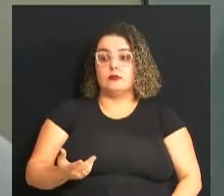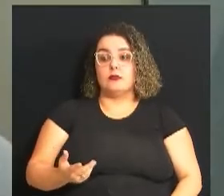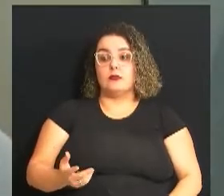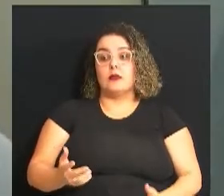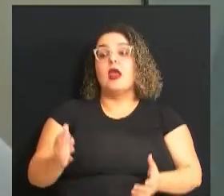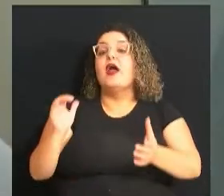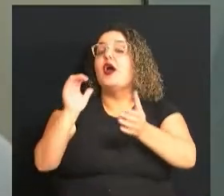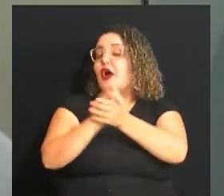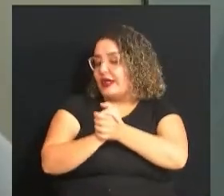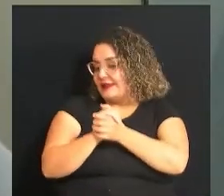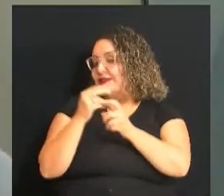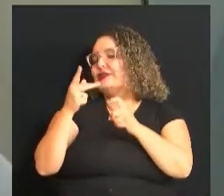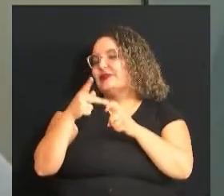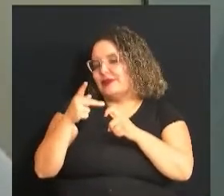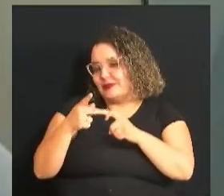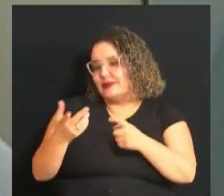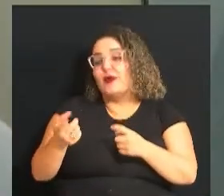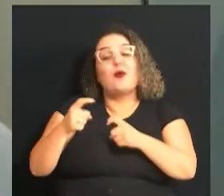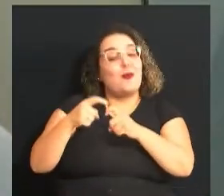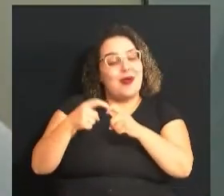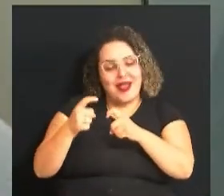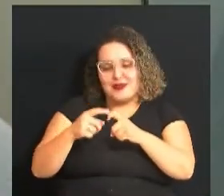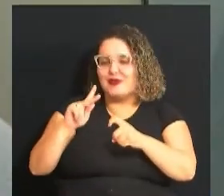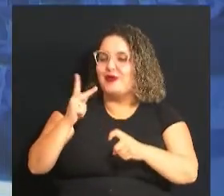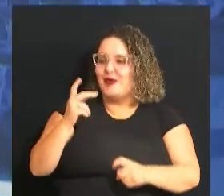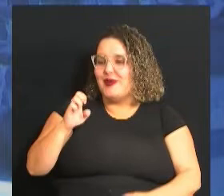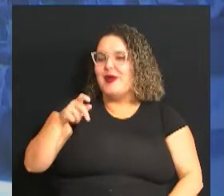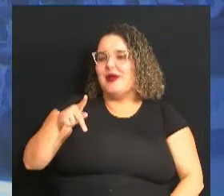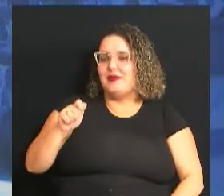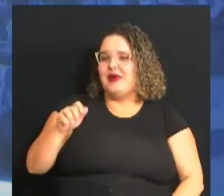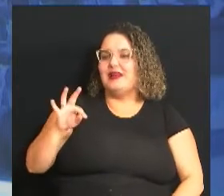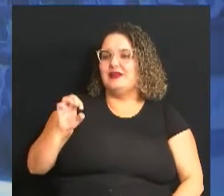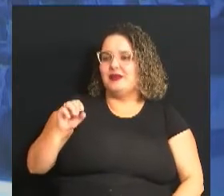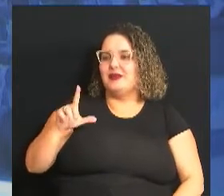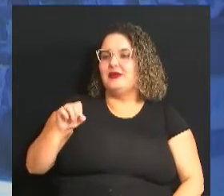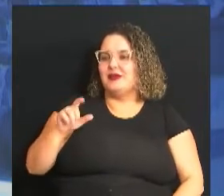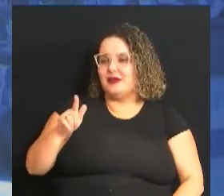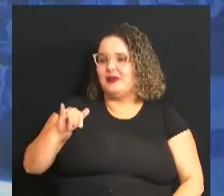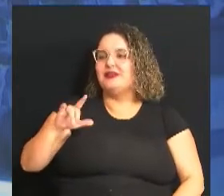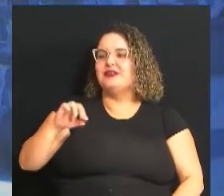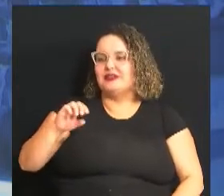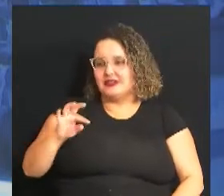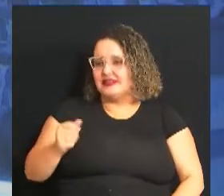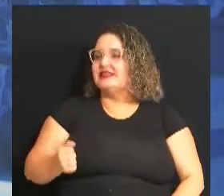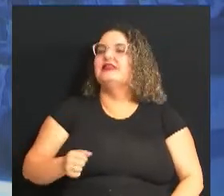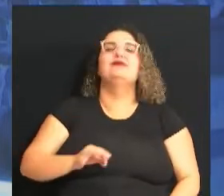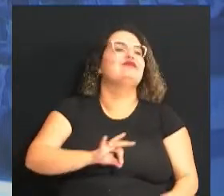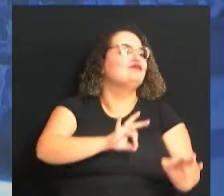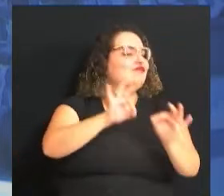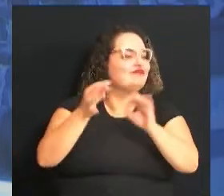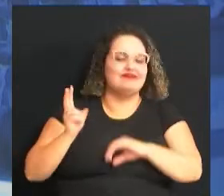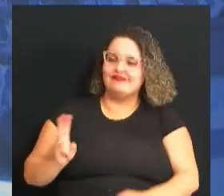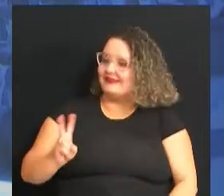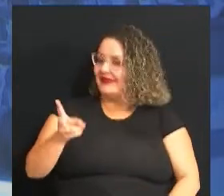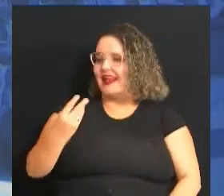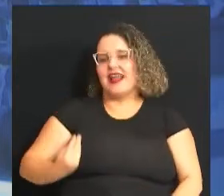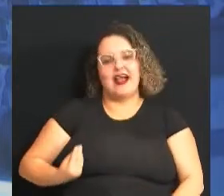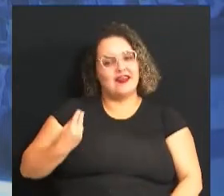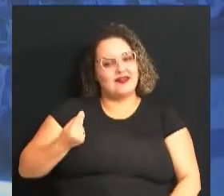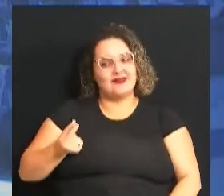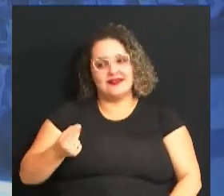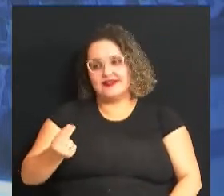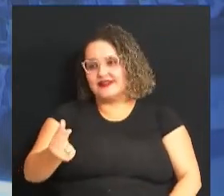hepatologista, tá? Tem esse acompanhamento sempre. Demais, sempre.